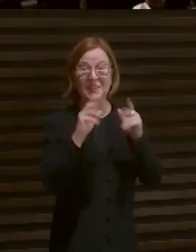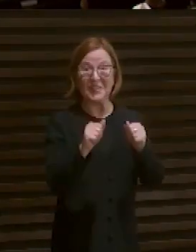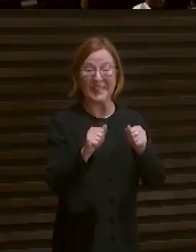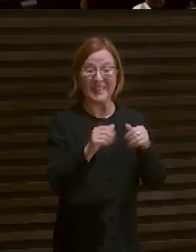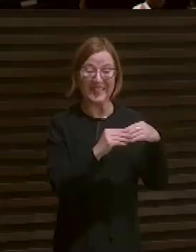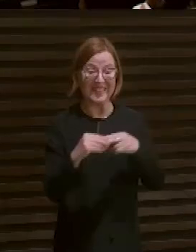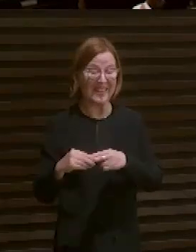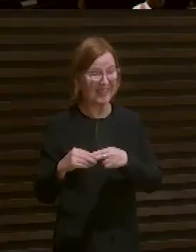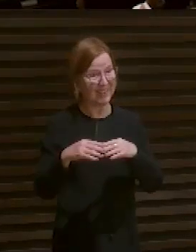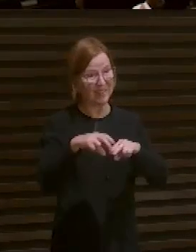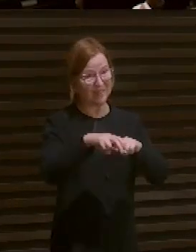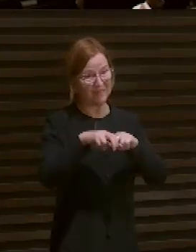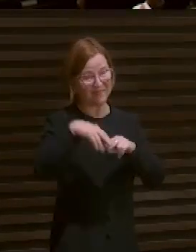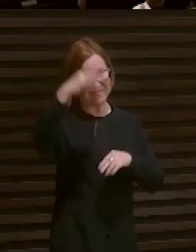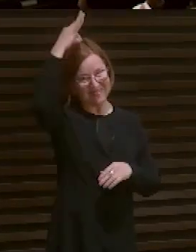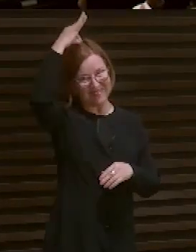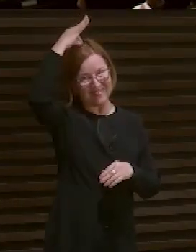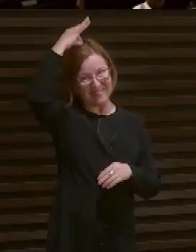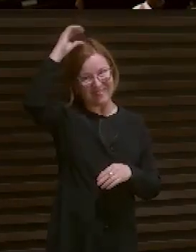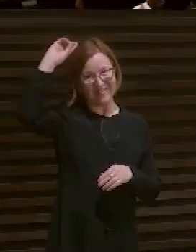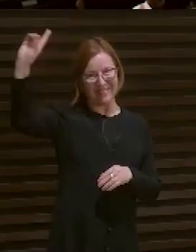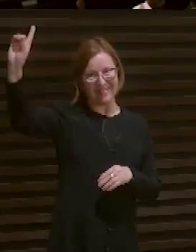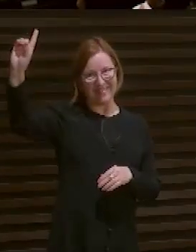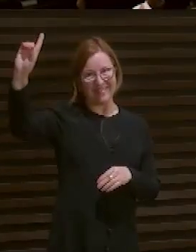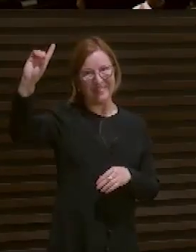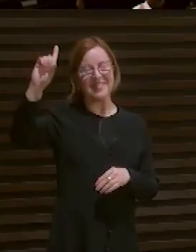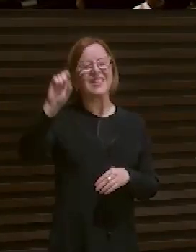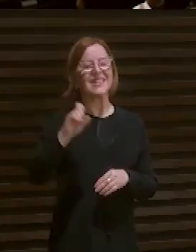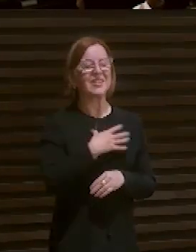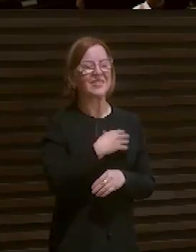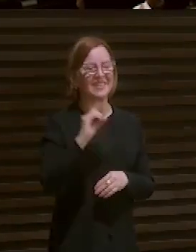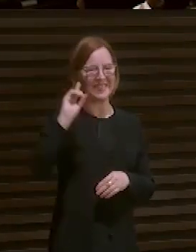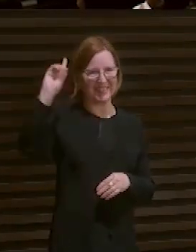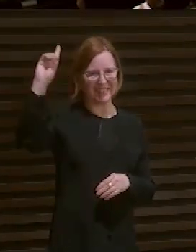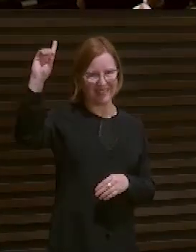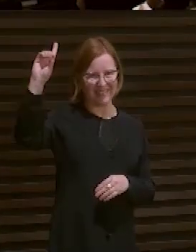são guiados pelo Espírito de Deus são filhos de Deus.